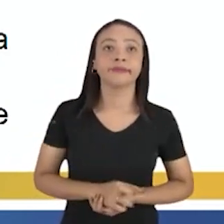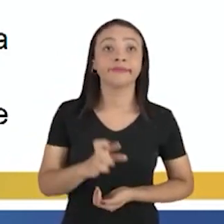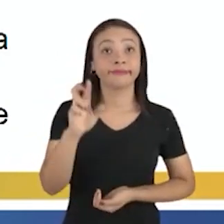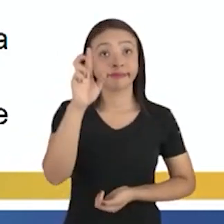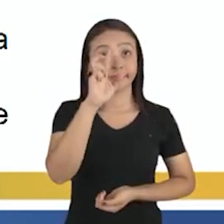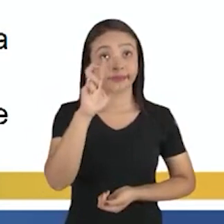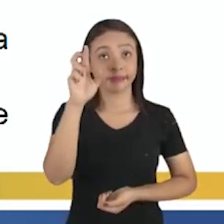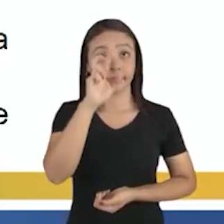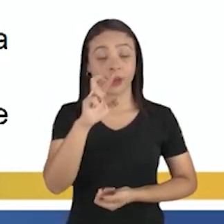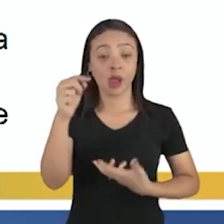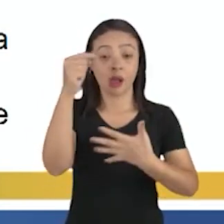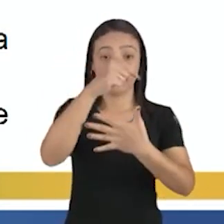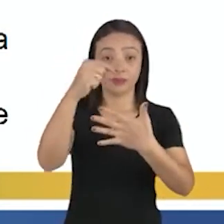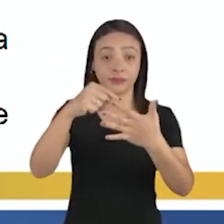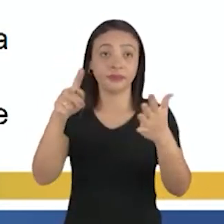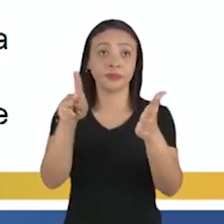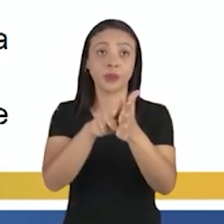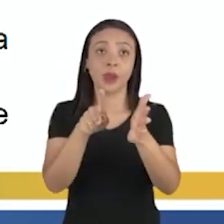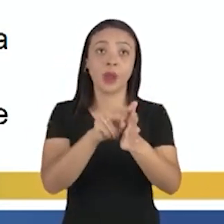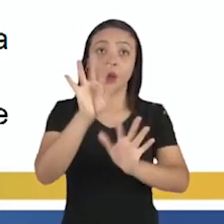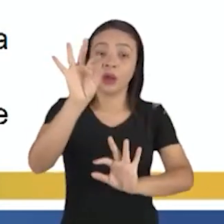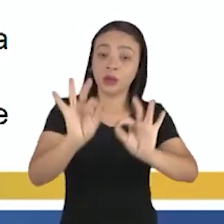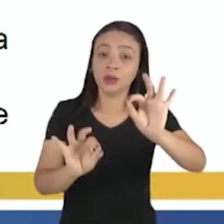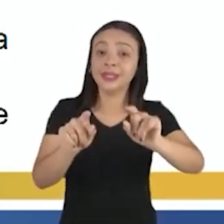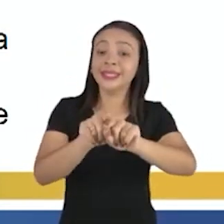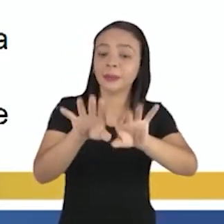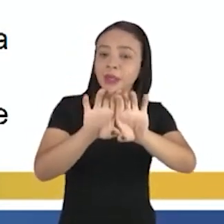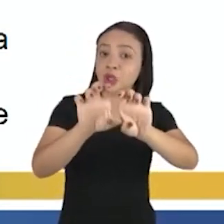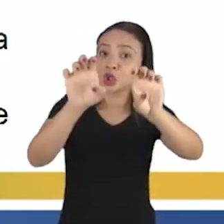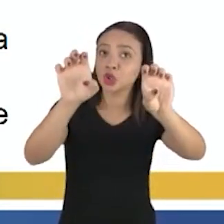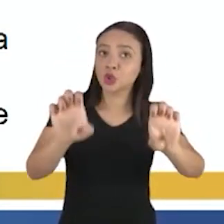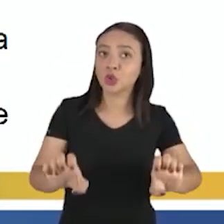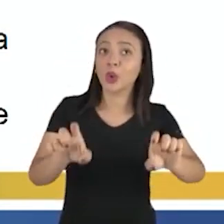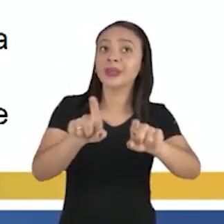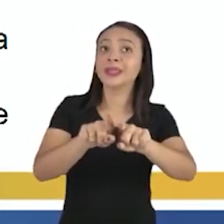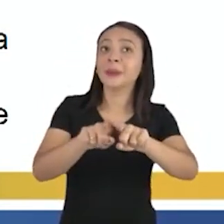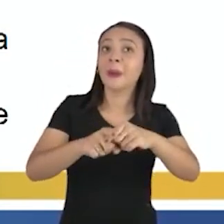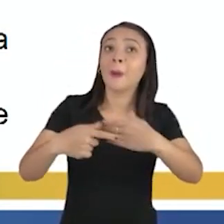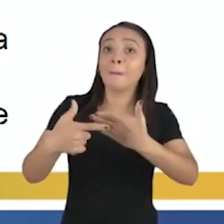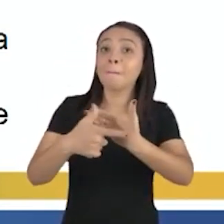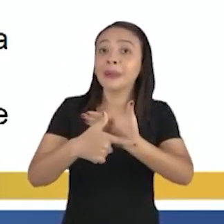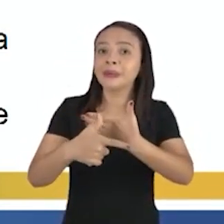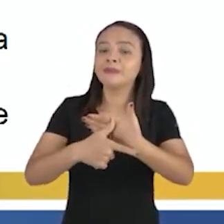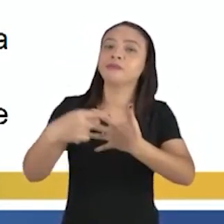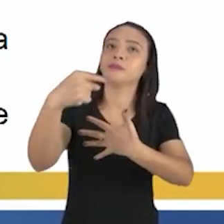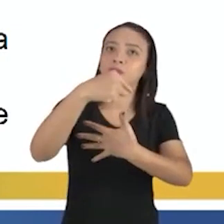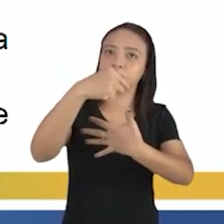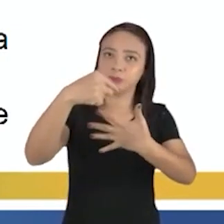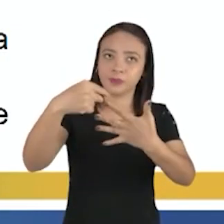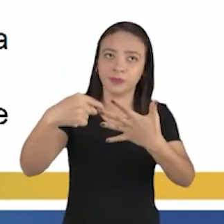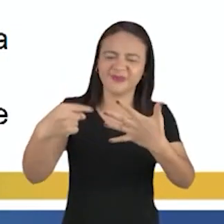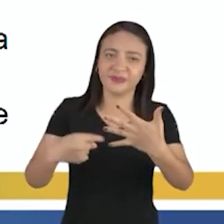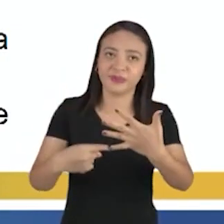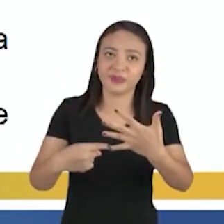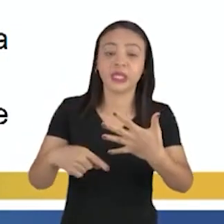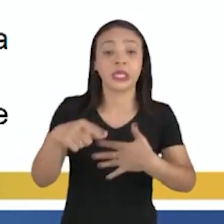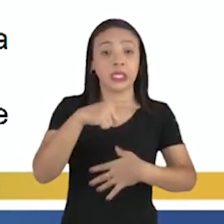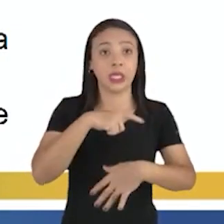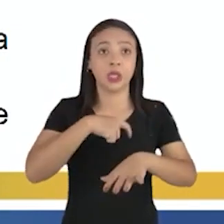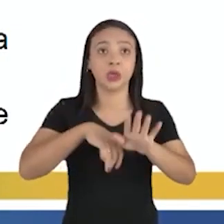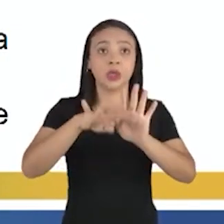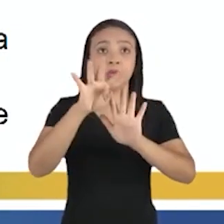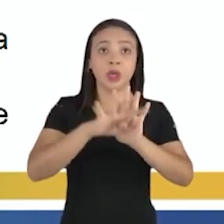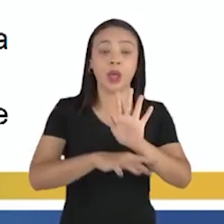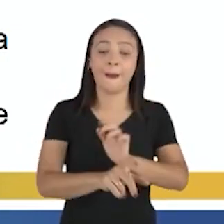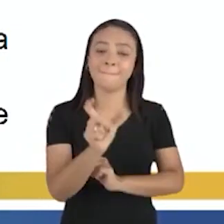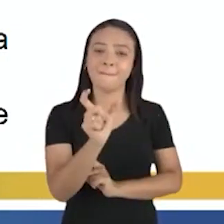observando aspectos da organização, estruturação e funcionalidade dos elementos que